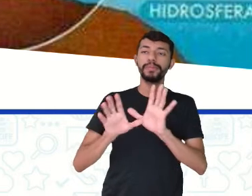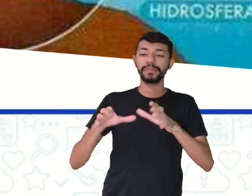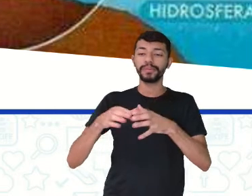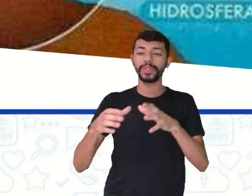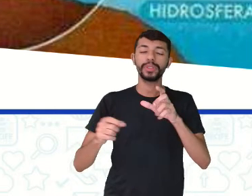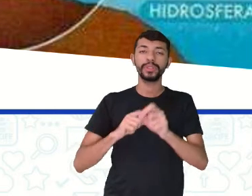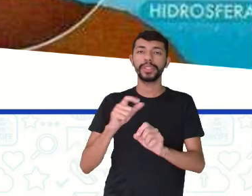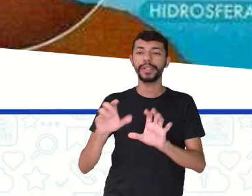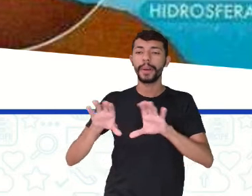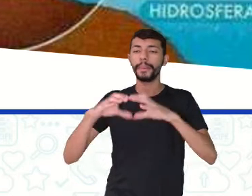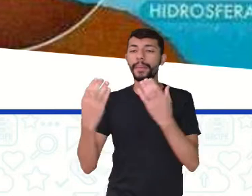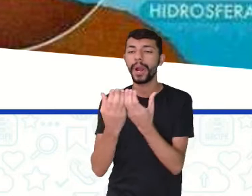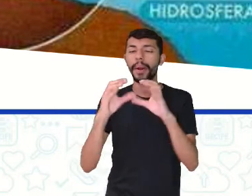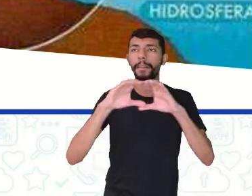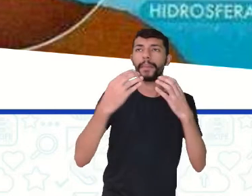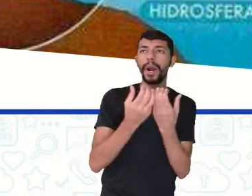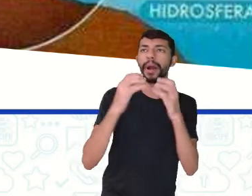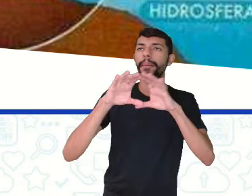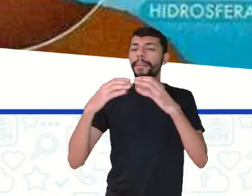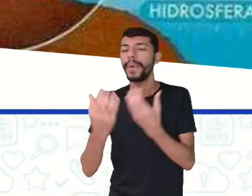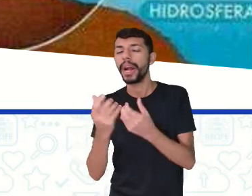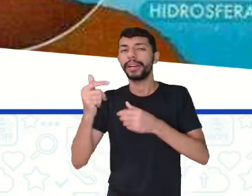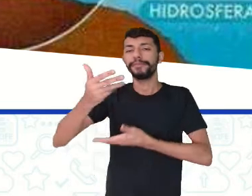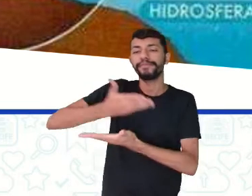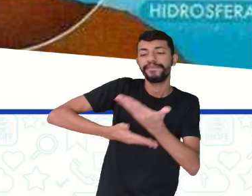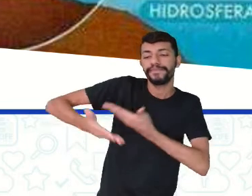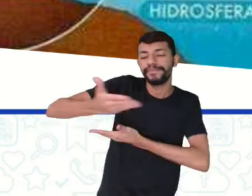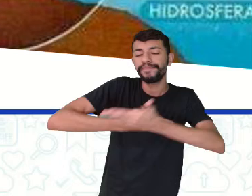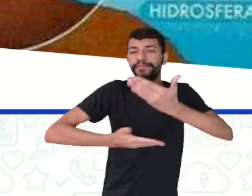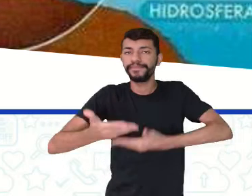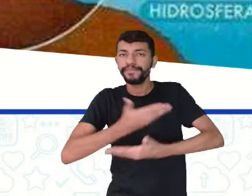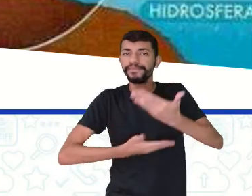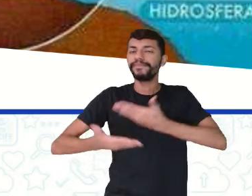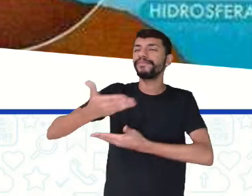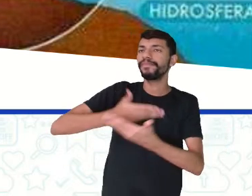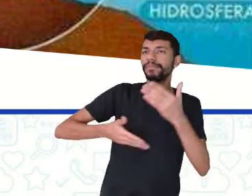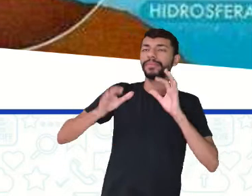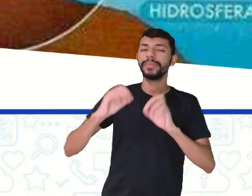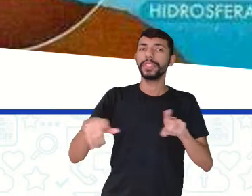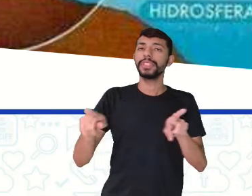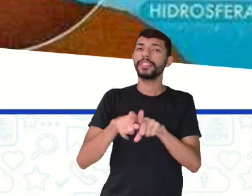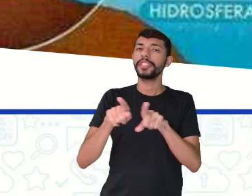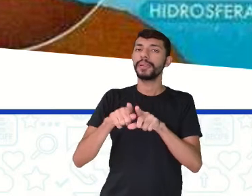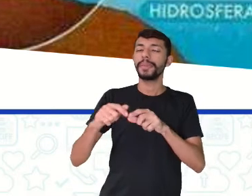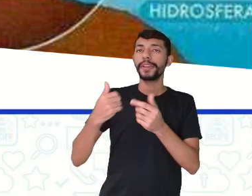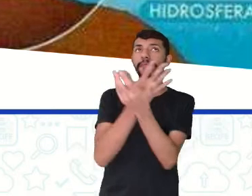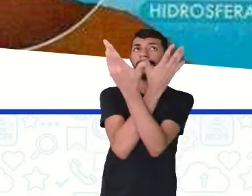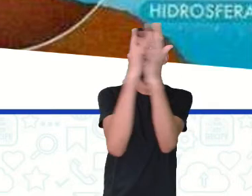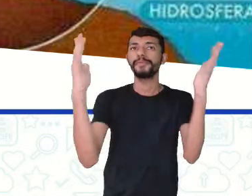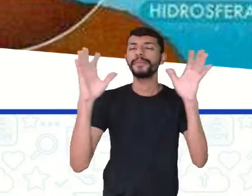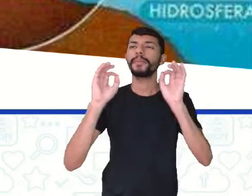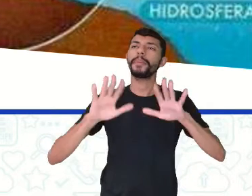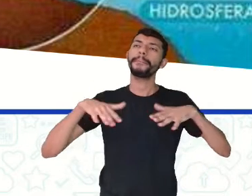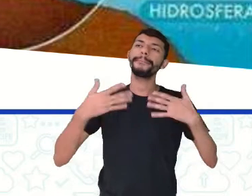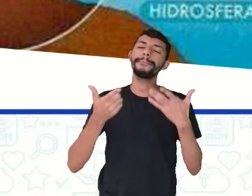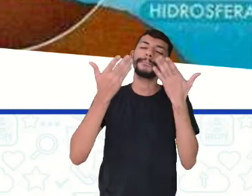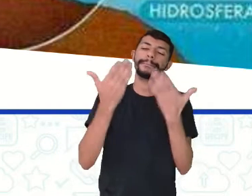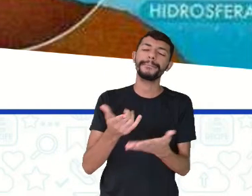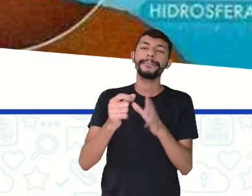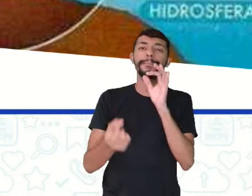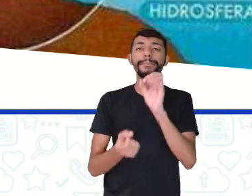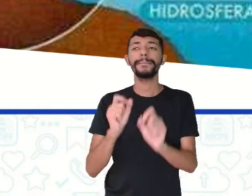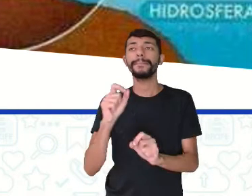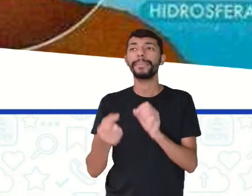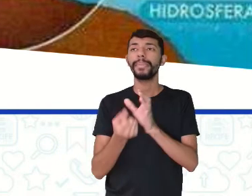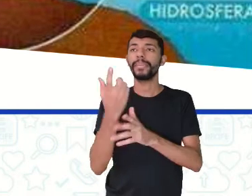vivem em um determinado local e vão interagindo entre si e com o meio ambiente. E isso aí constituindo um